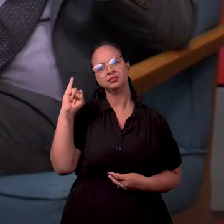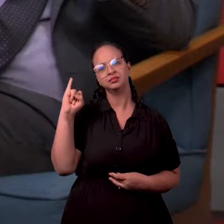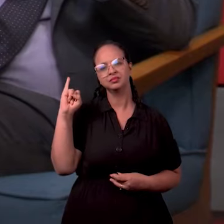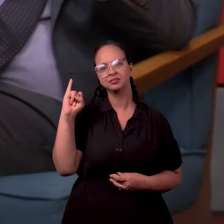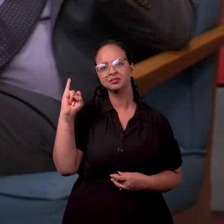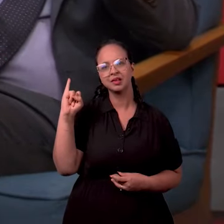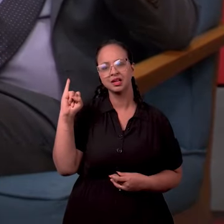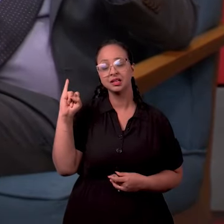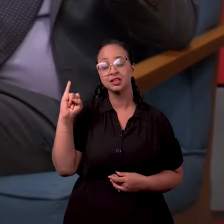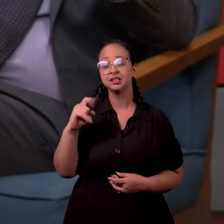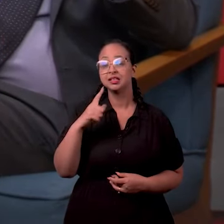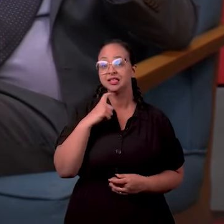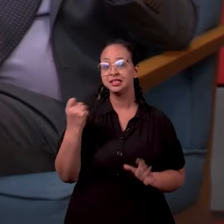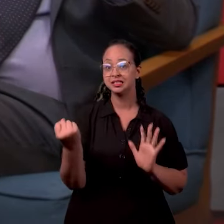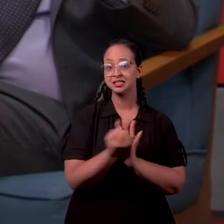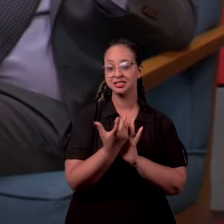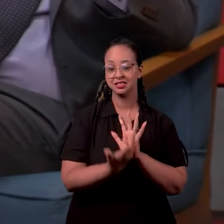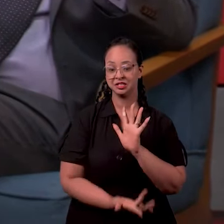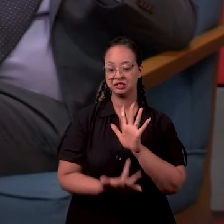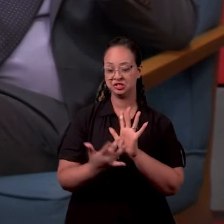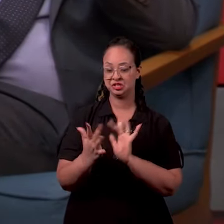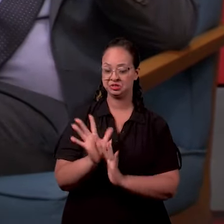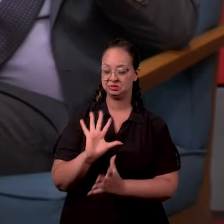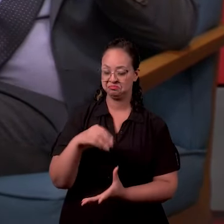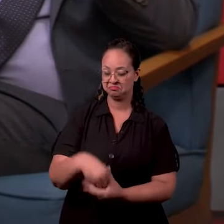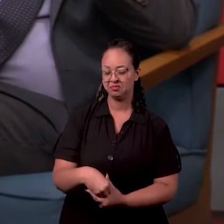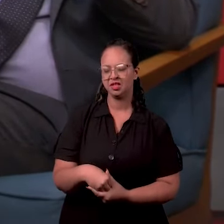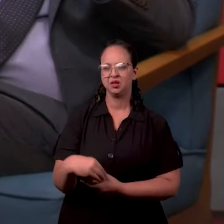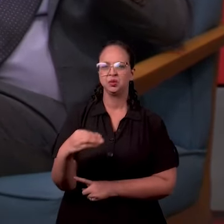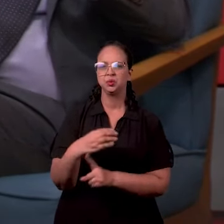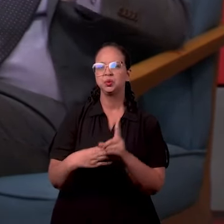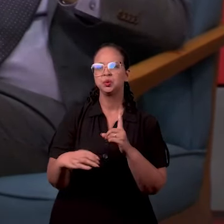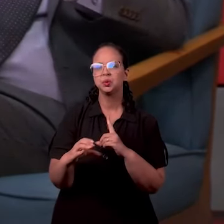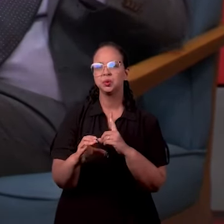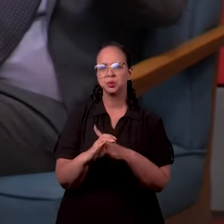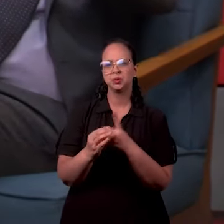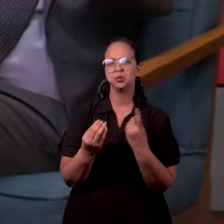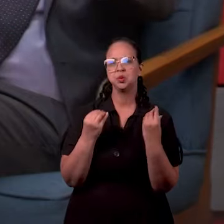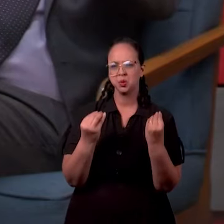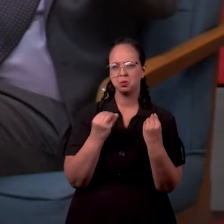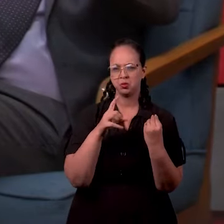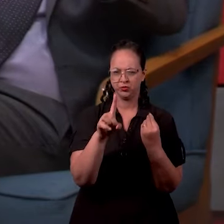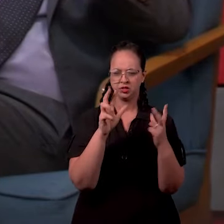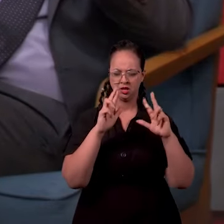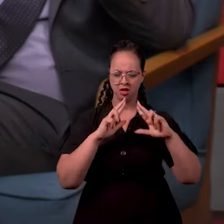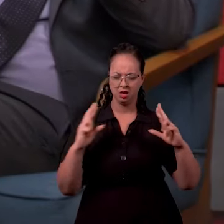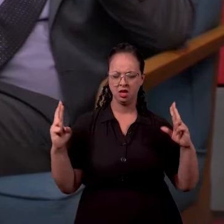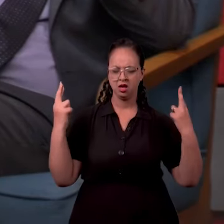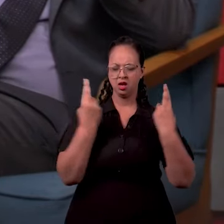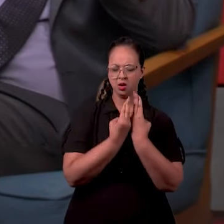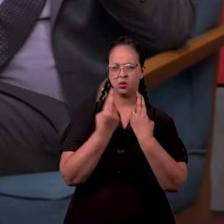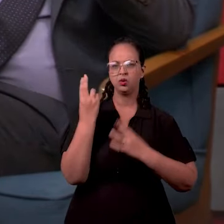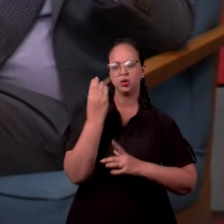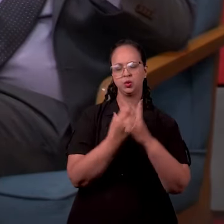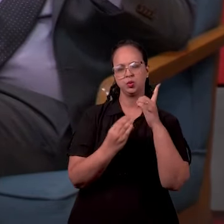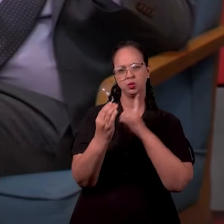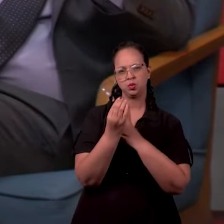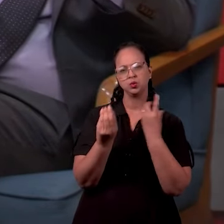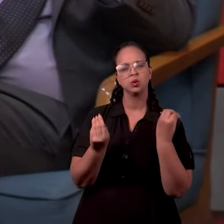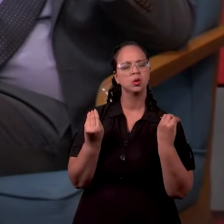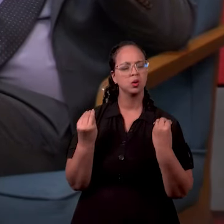importância do sangue de Jesus no culto. Qual a importância no culto? Quando você reúne no culto. E